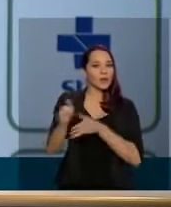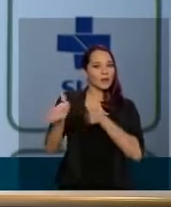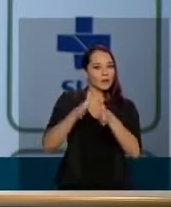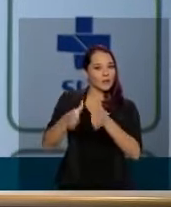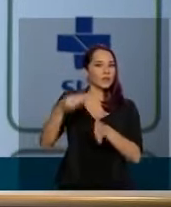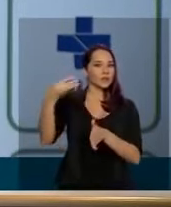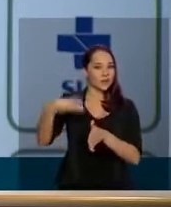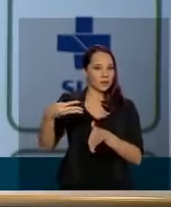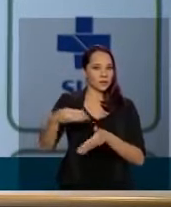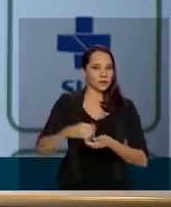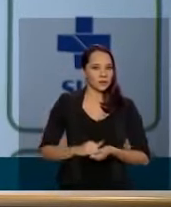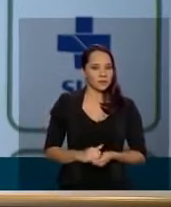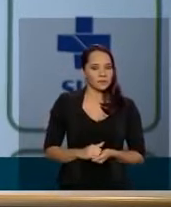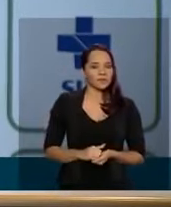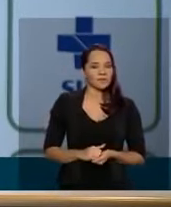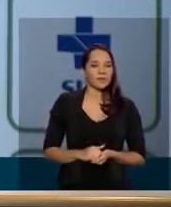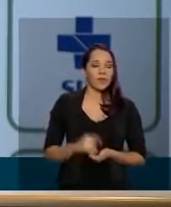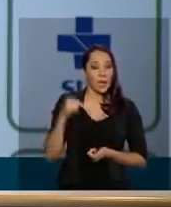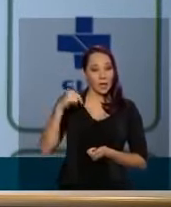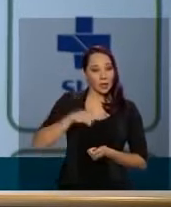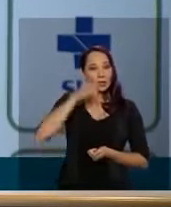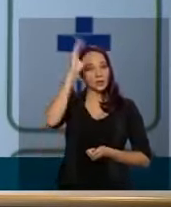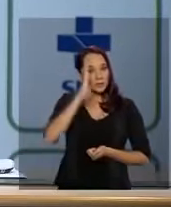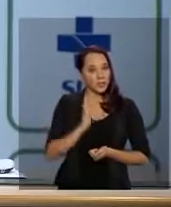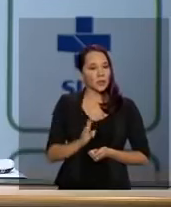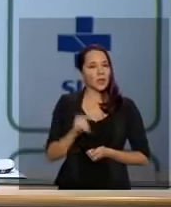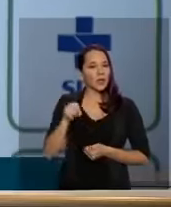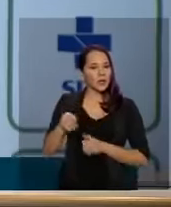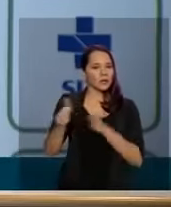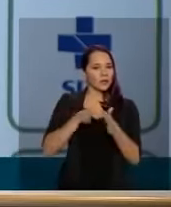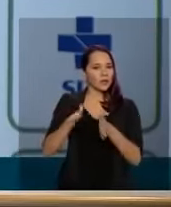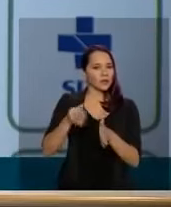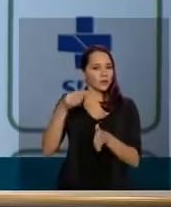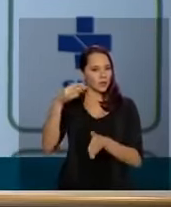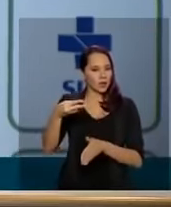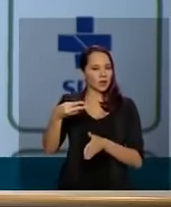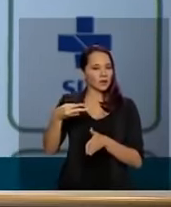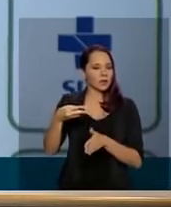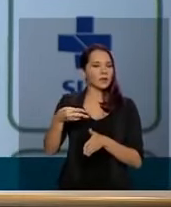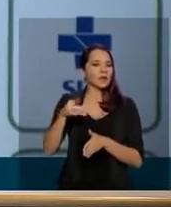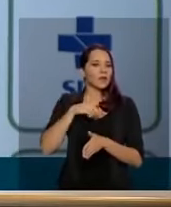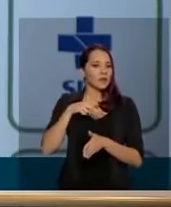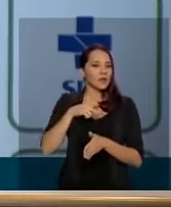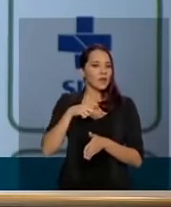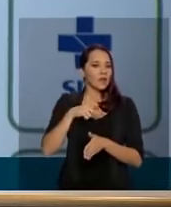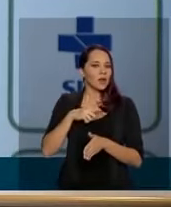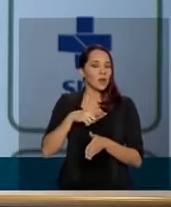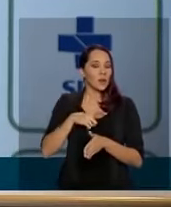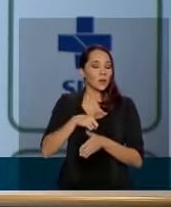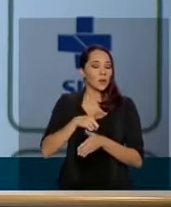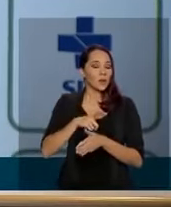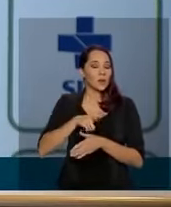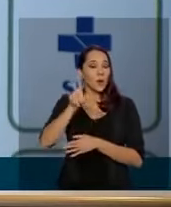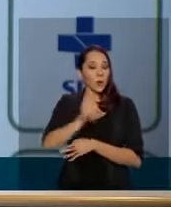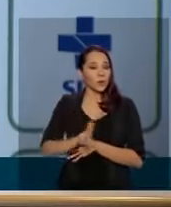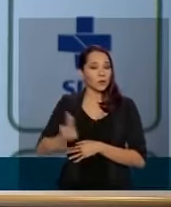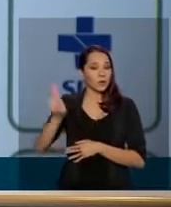3. Né? No nosso país, essa fase 3 está sendo capitaneada pela